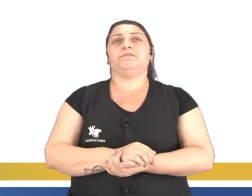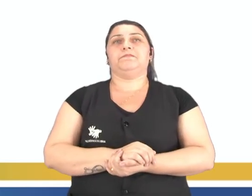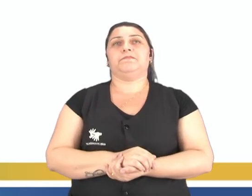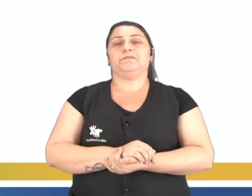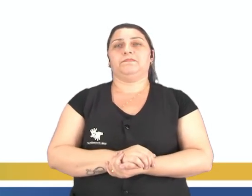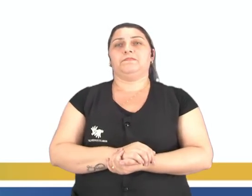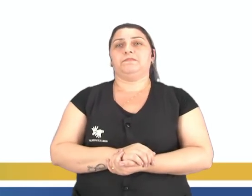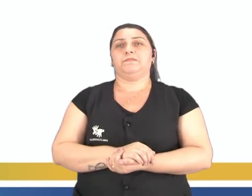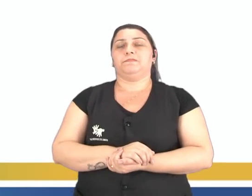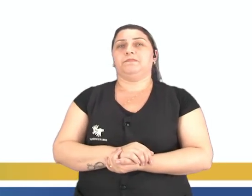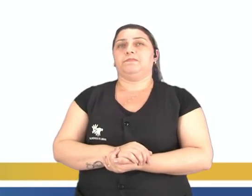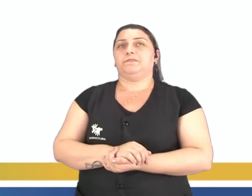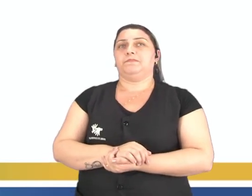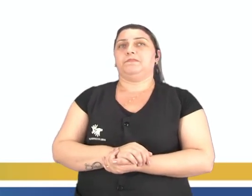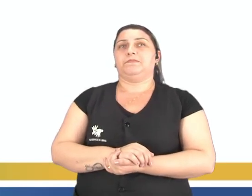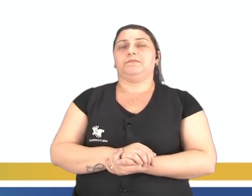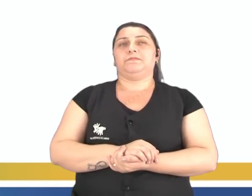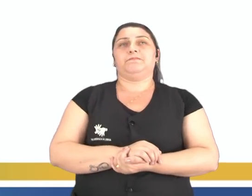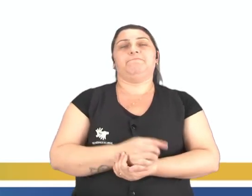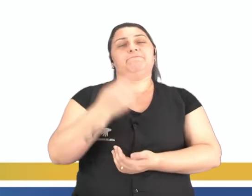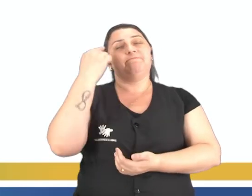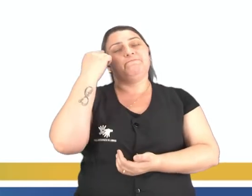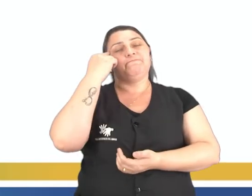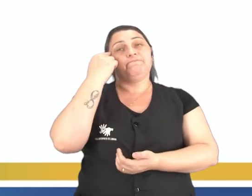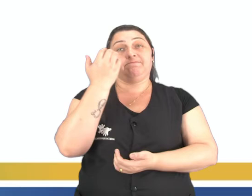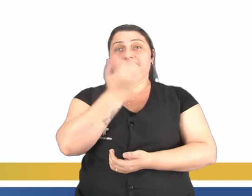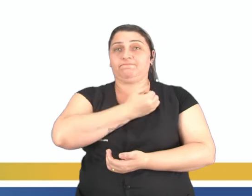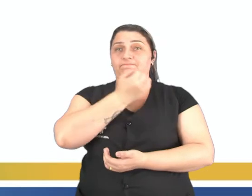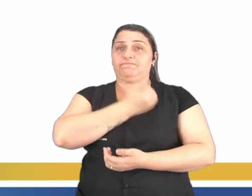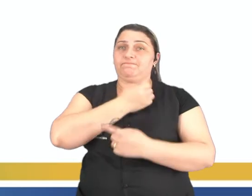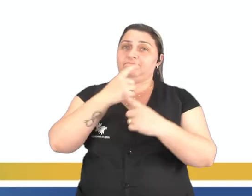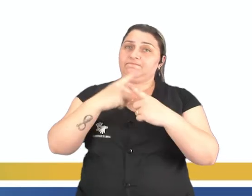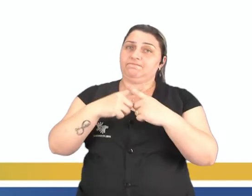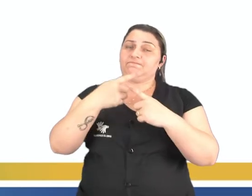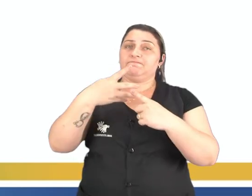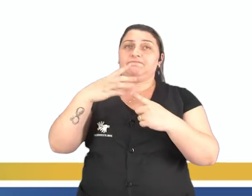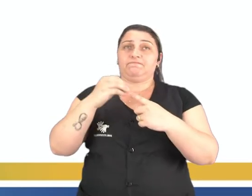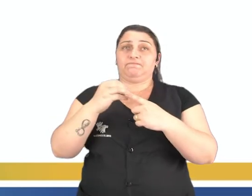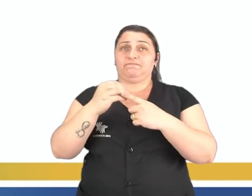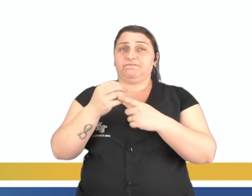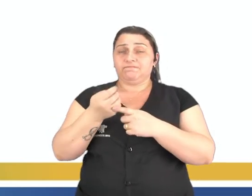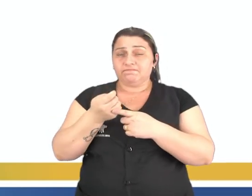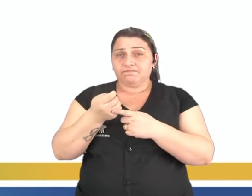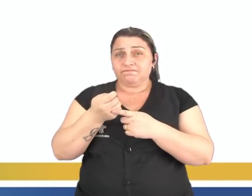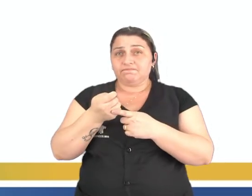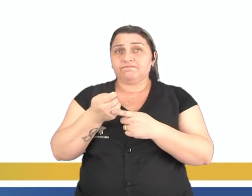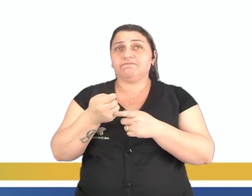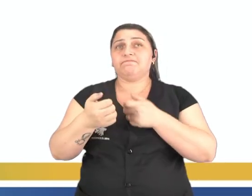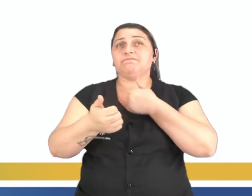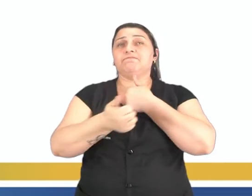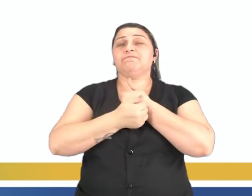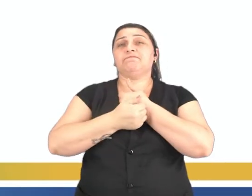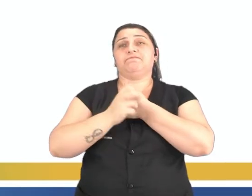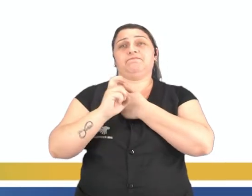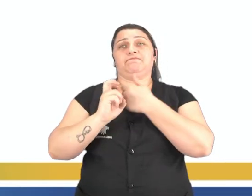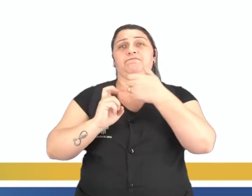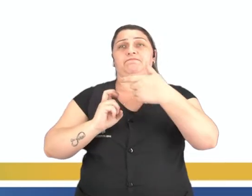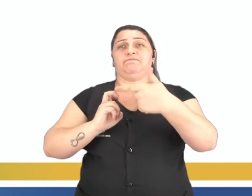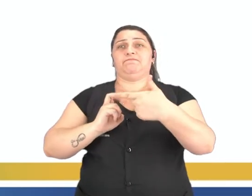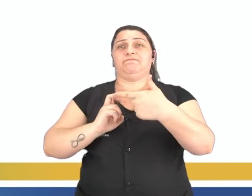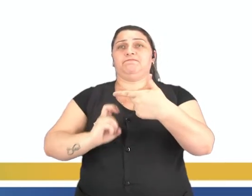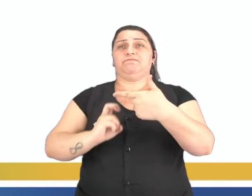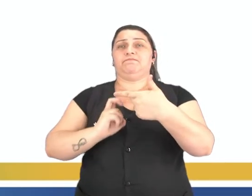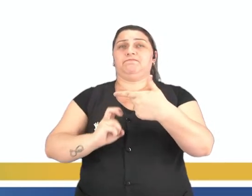2160 dividido para 400. Nós vamos pensar em um número que é multiplicado por 400, é próximo desse valor. E esse número é o